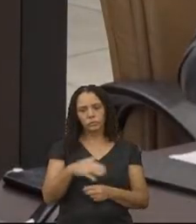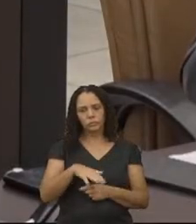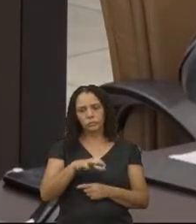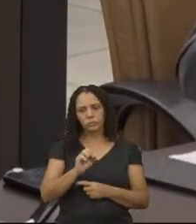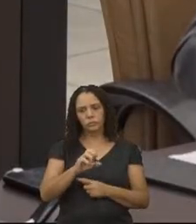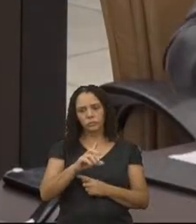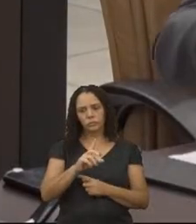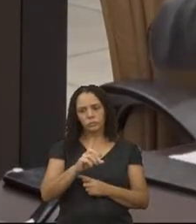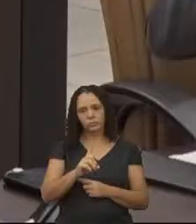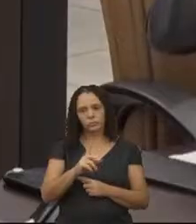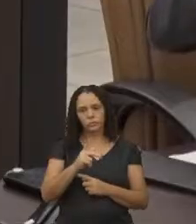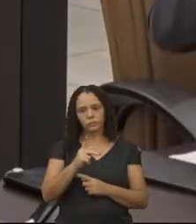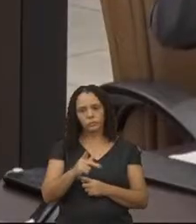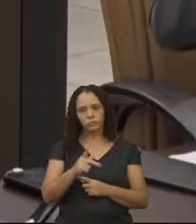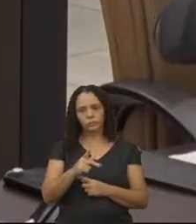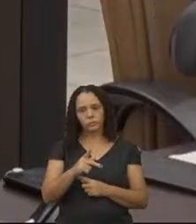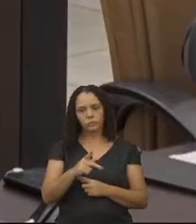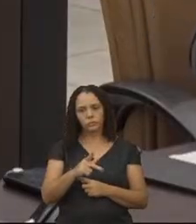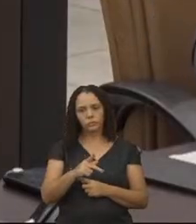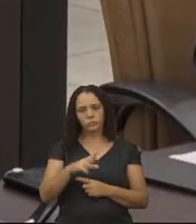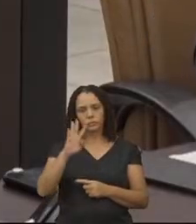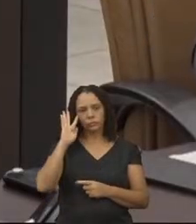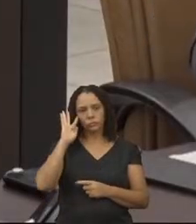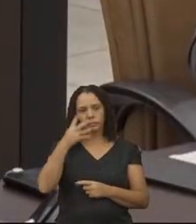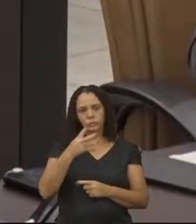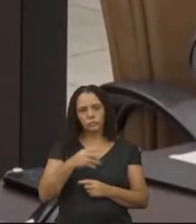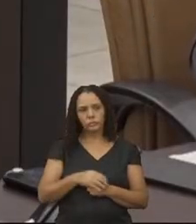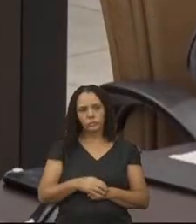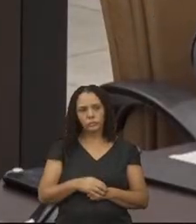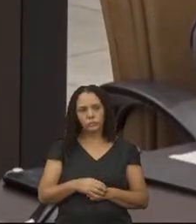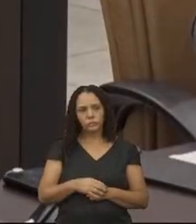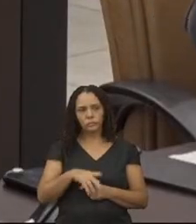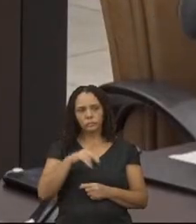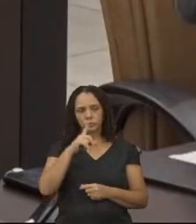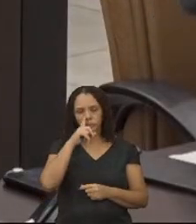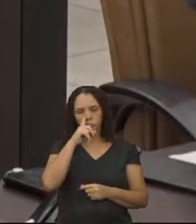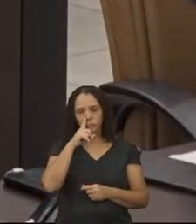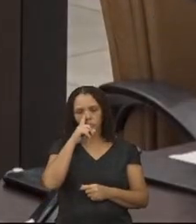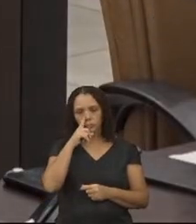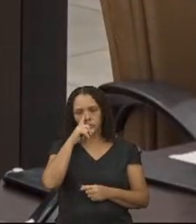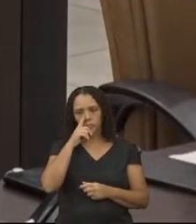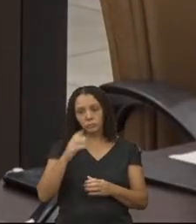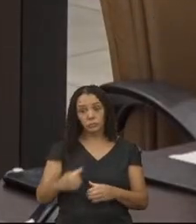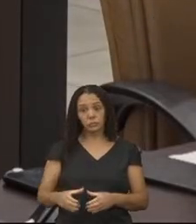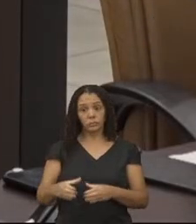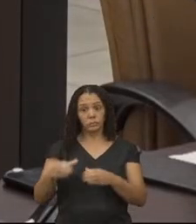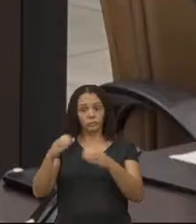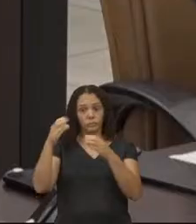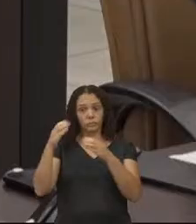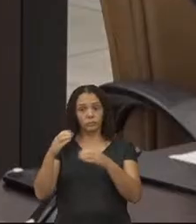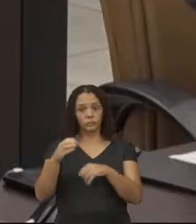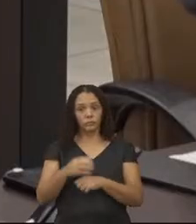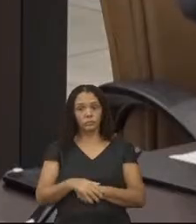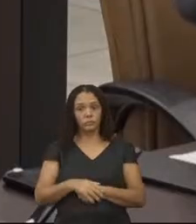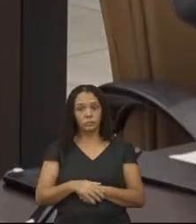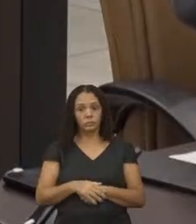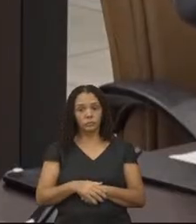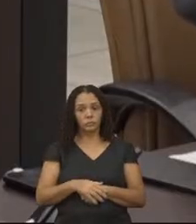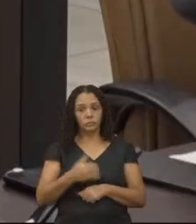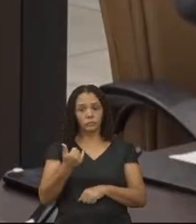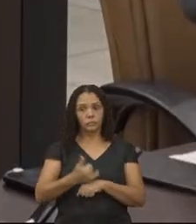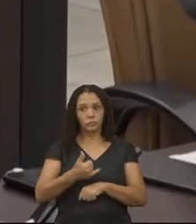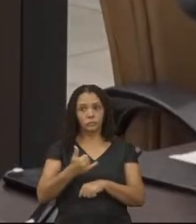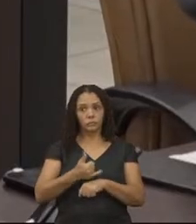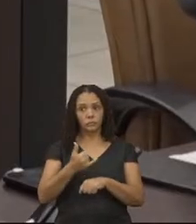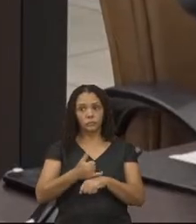Bandeirantes que tome providência. Vou estar apresentando a foto também. Está muito perigoso esse poste. parecendo a ferragem aí, pode trazer um